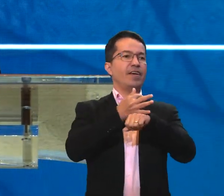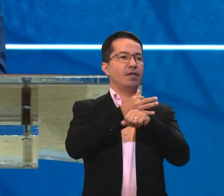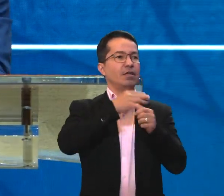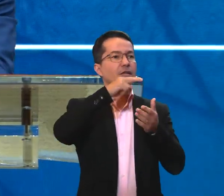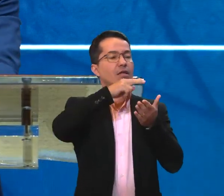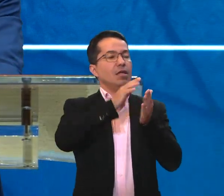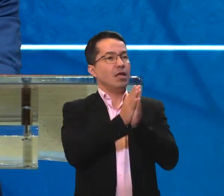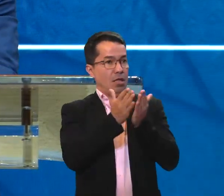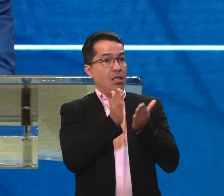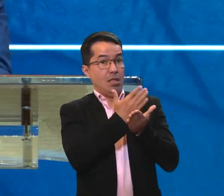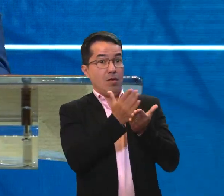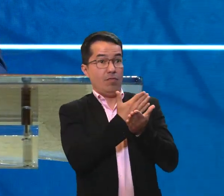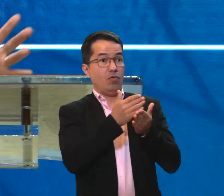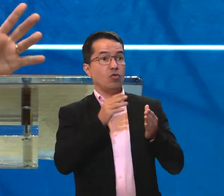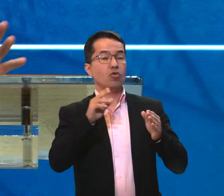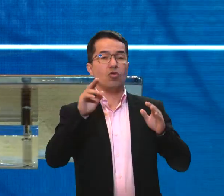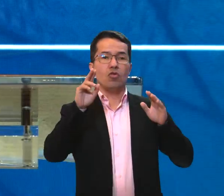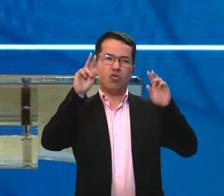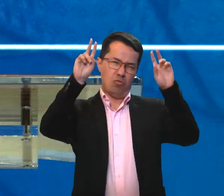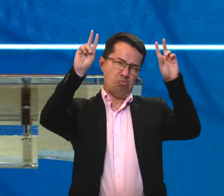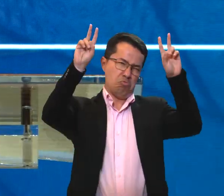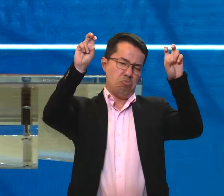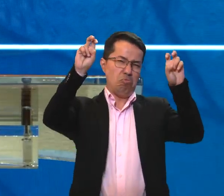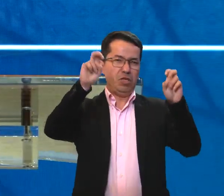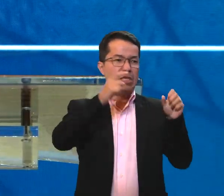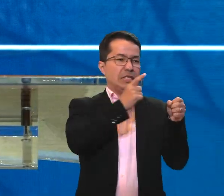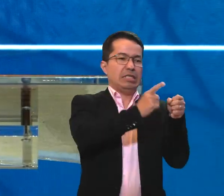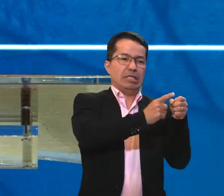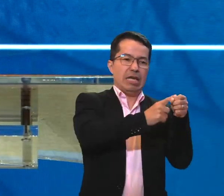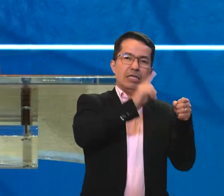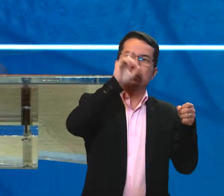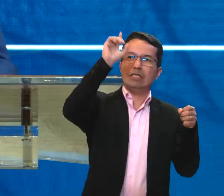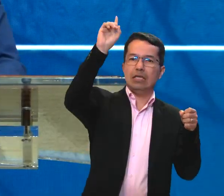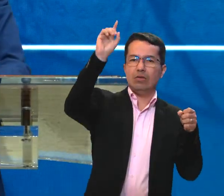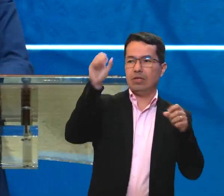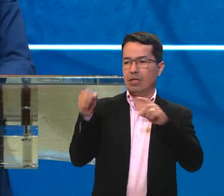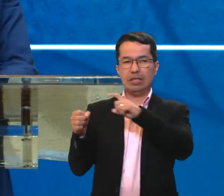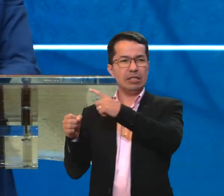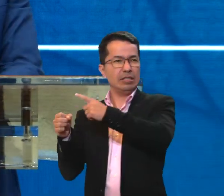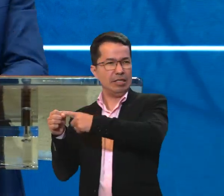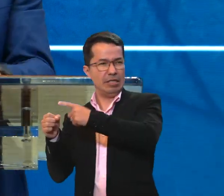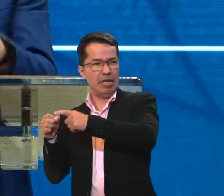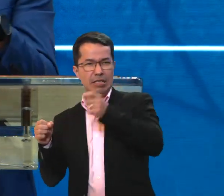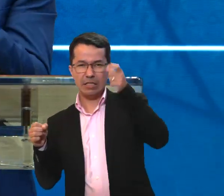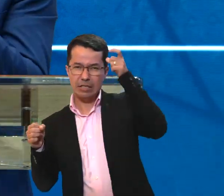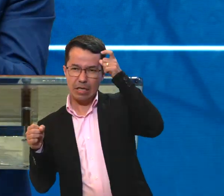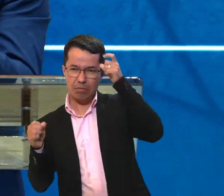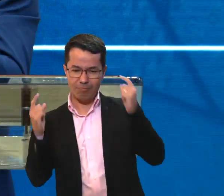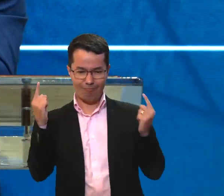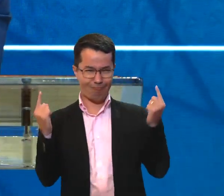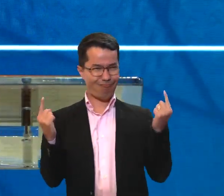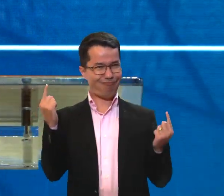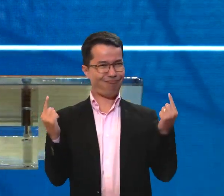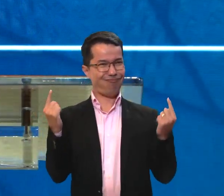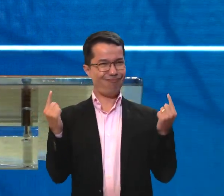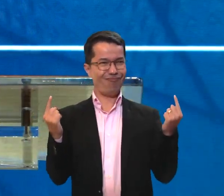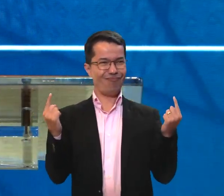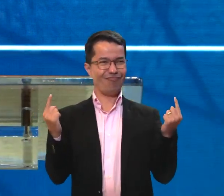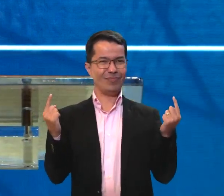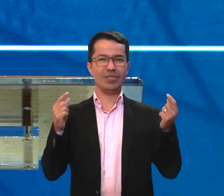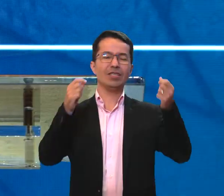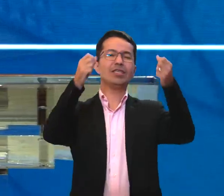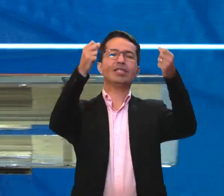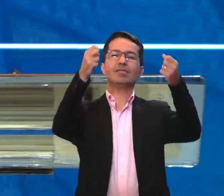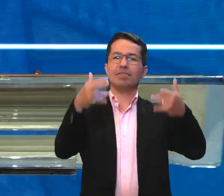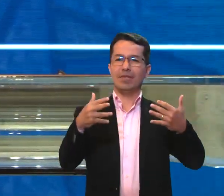E o autor Robert Lichtenstein, ele vai falar a respeito da realidade do pecado quando